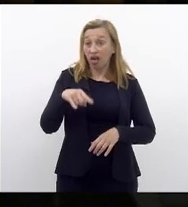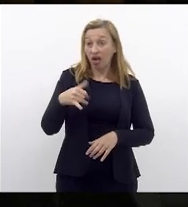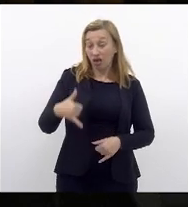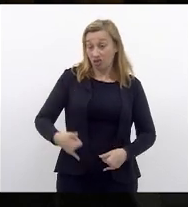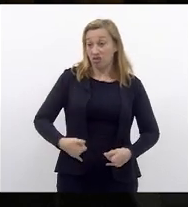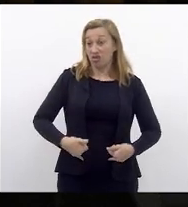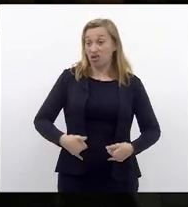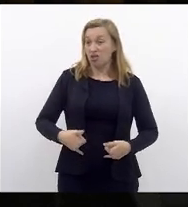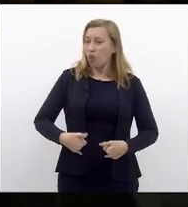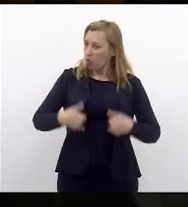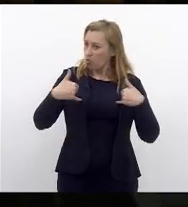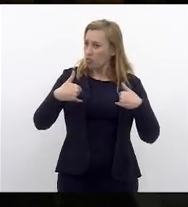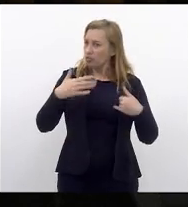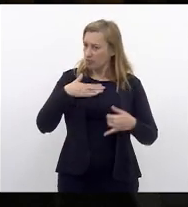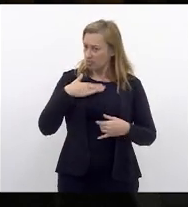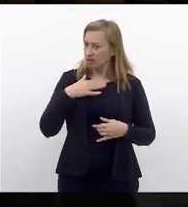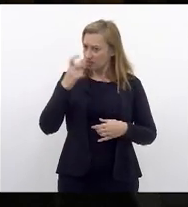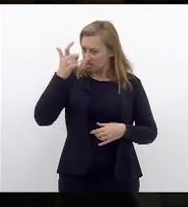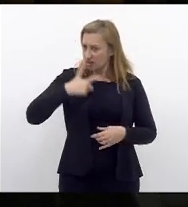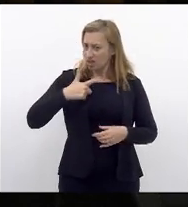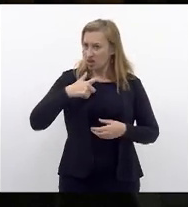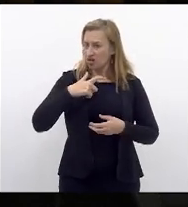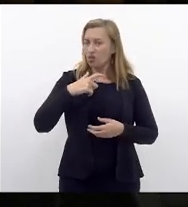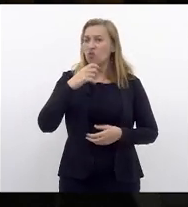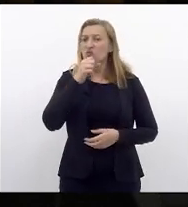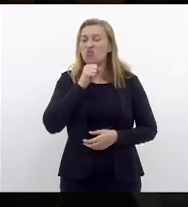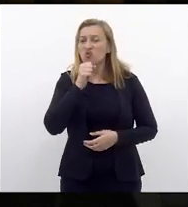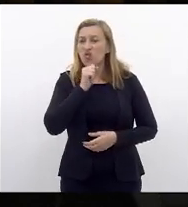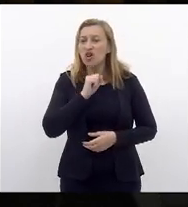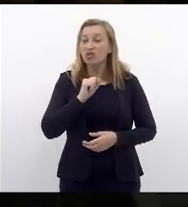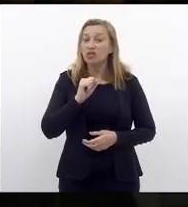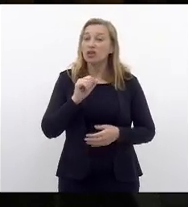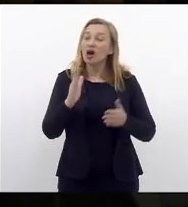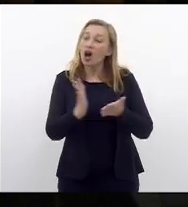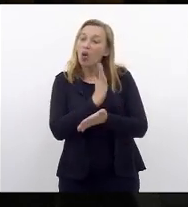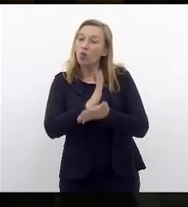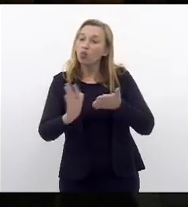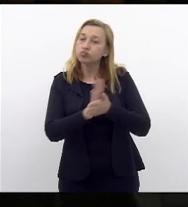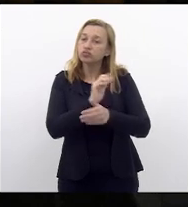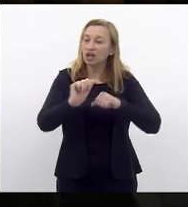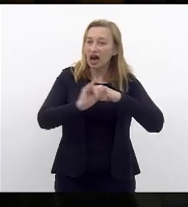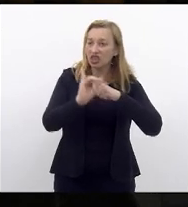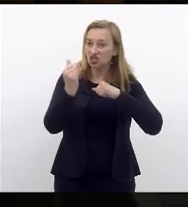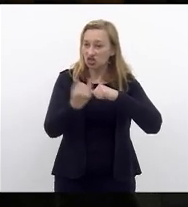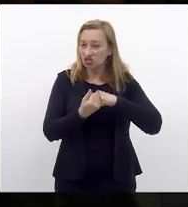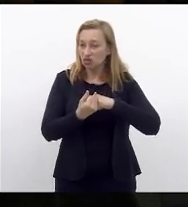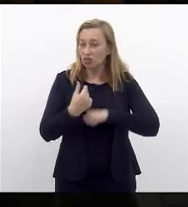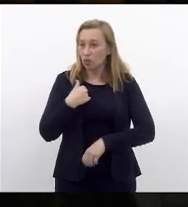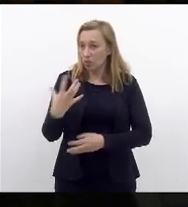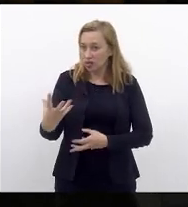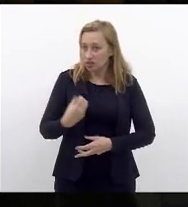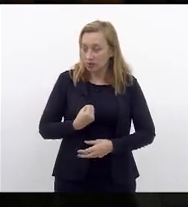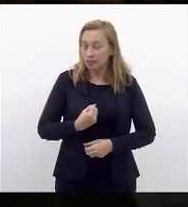ser um velhote irresponsável. Foram alguns dos adjetivos que recebi.